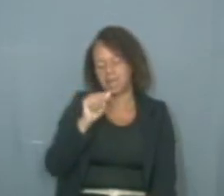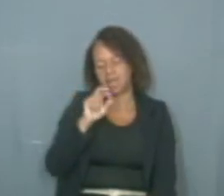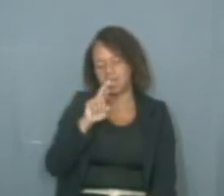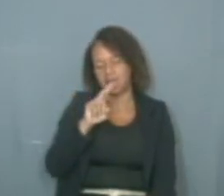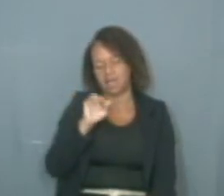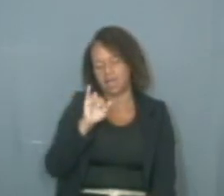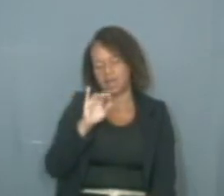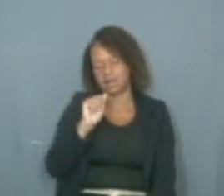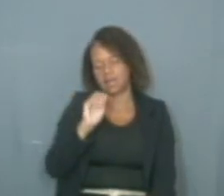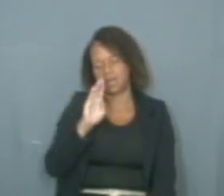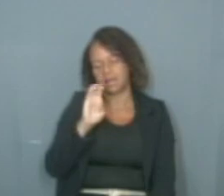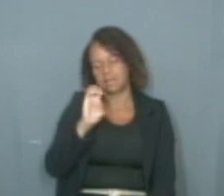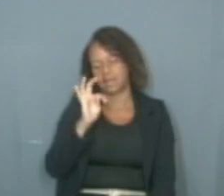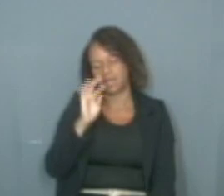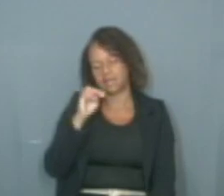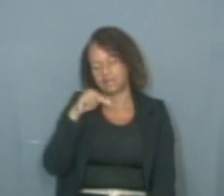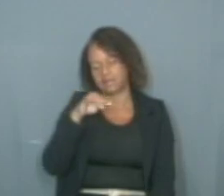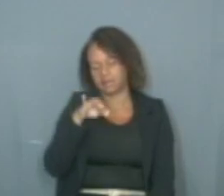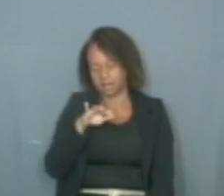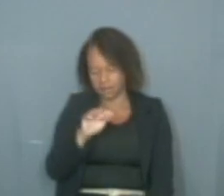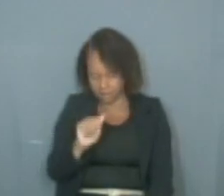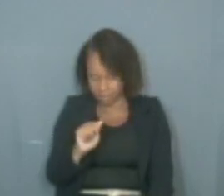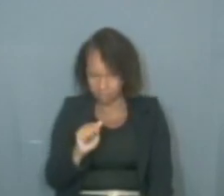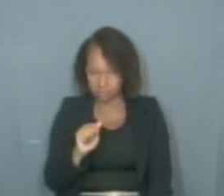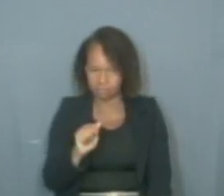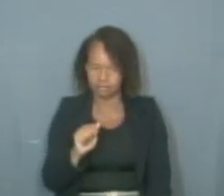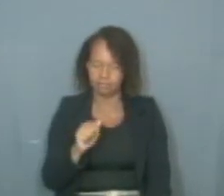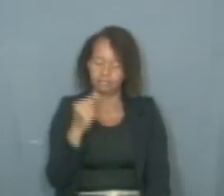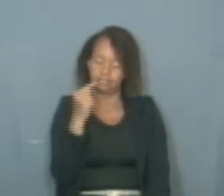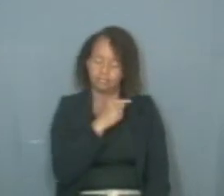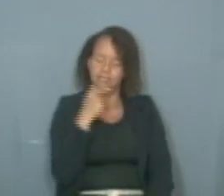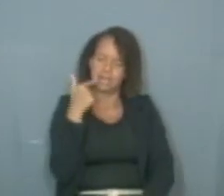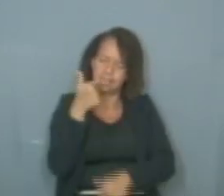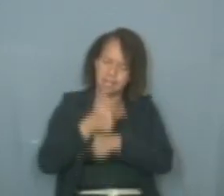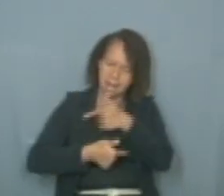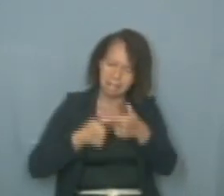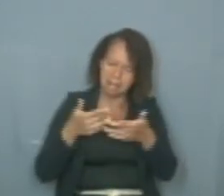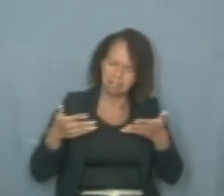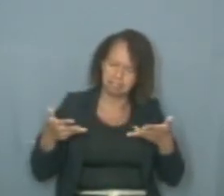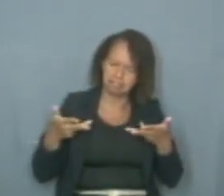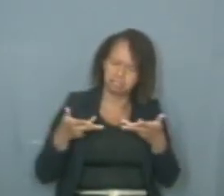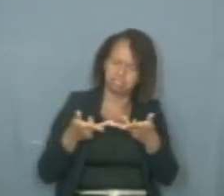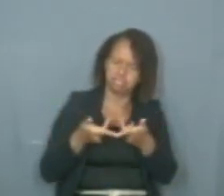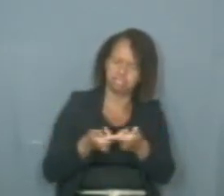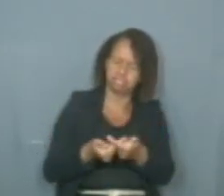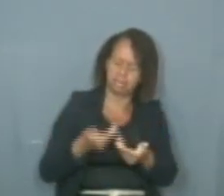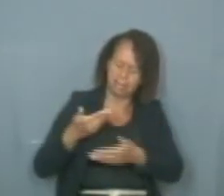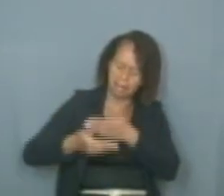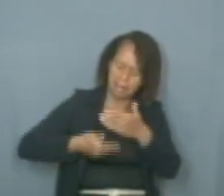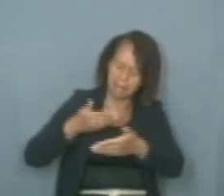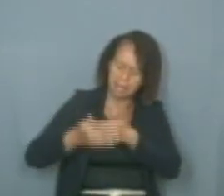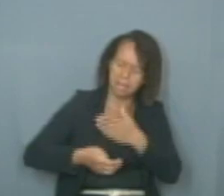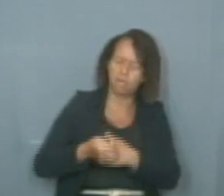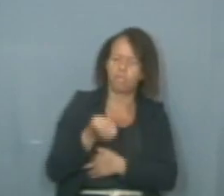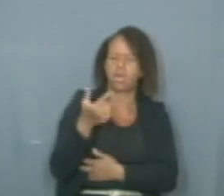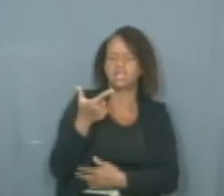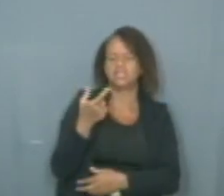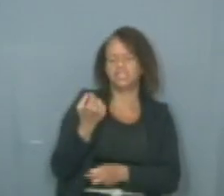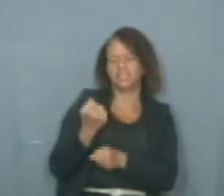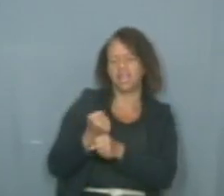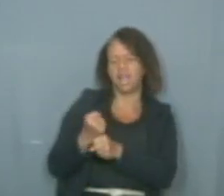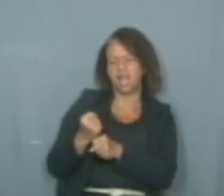Betânia Correia de Araújo, pelo trabalho de excelência que desenvolveu por quase 20